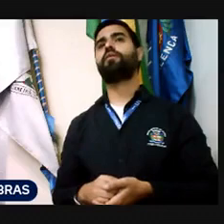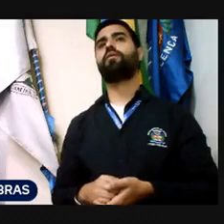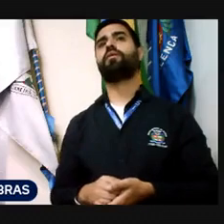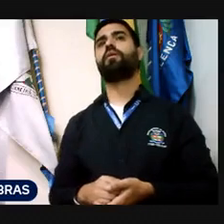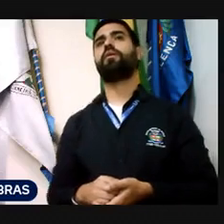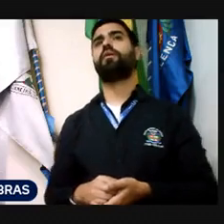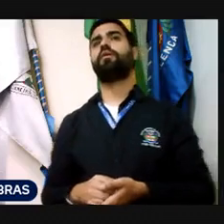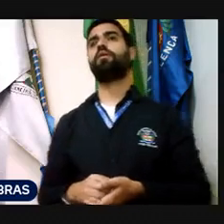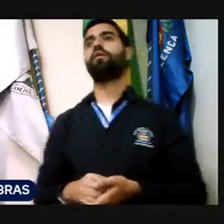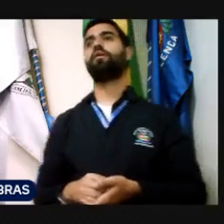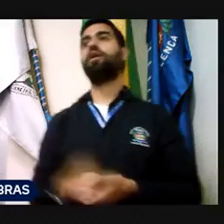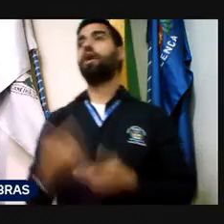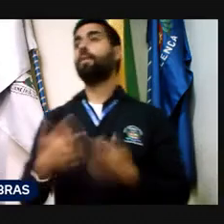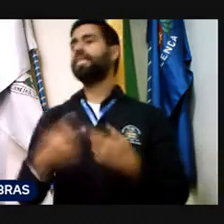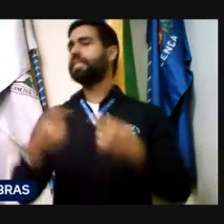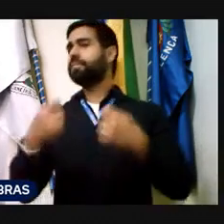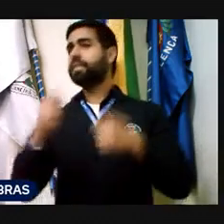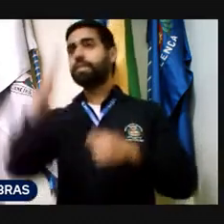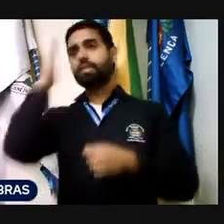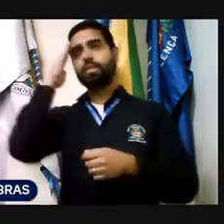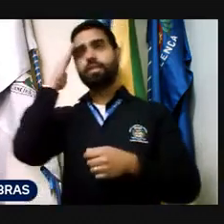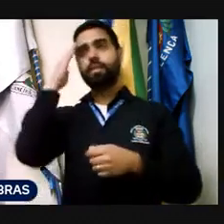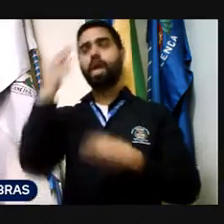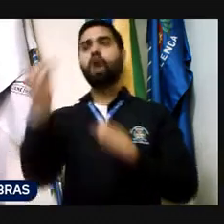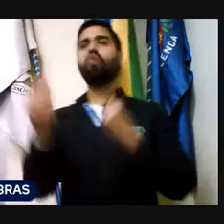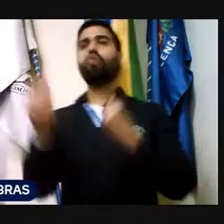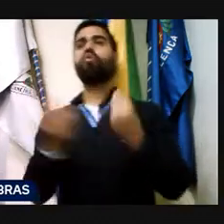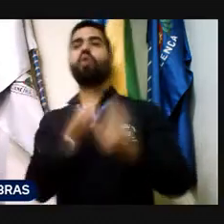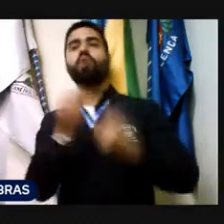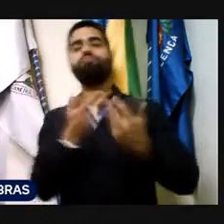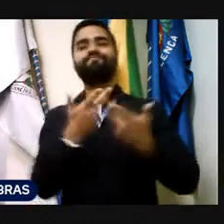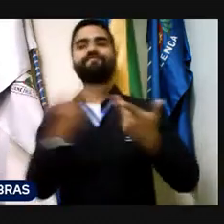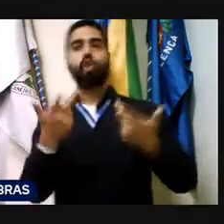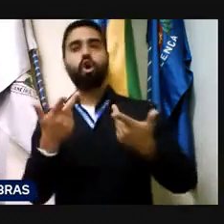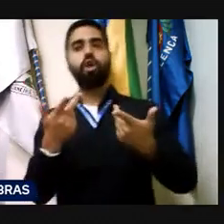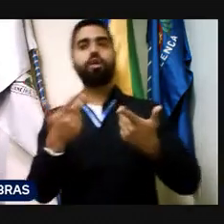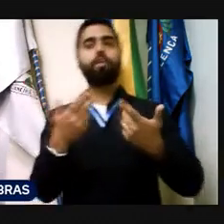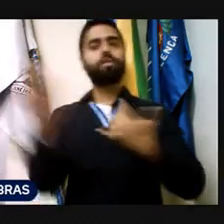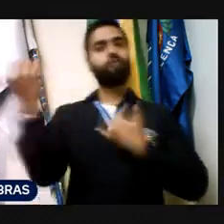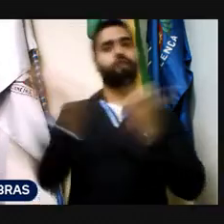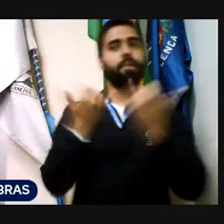porque a gente precisa saber em relação a esse plano de manejo, algumas coisas que a gente precisa saber,